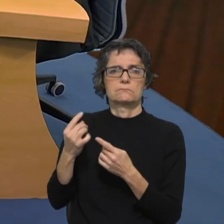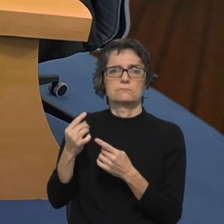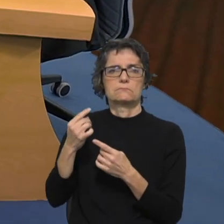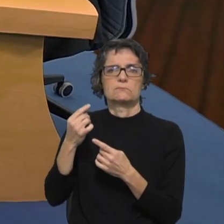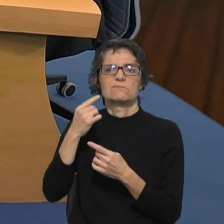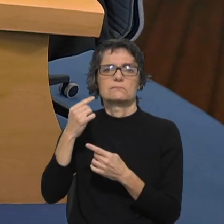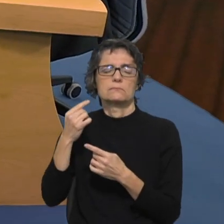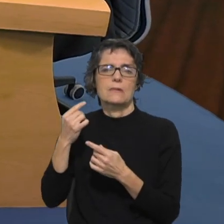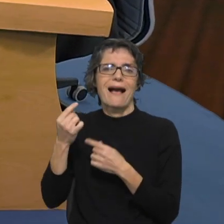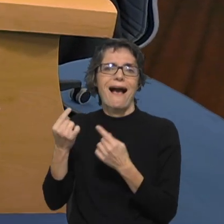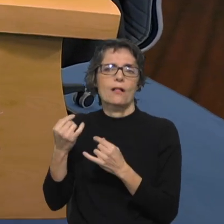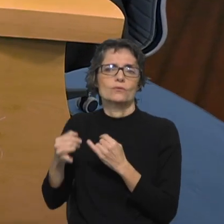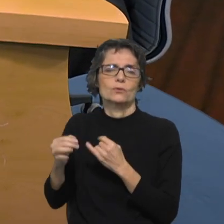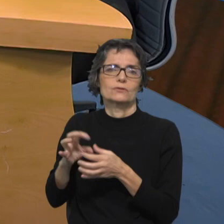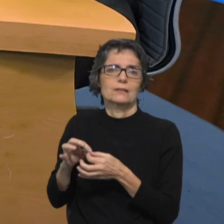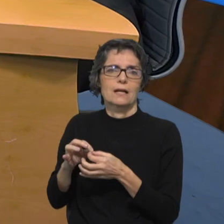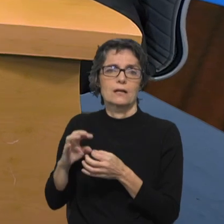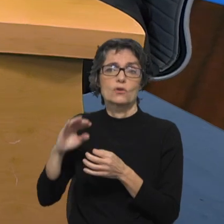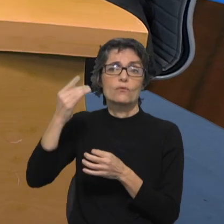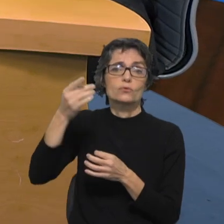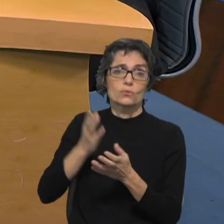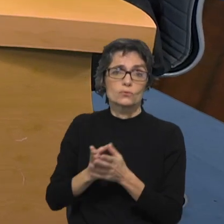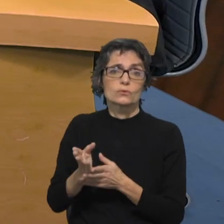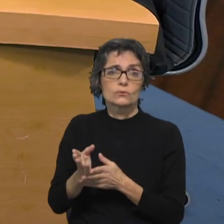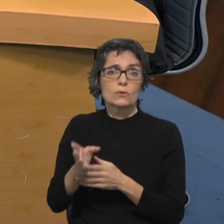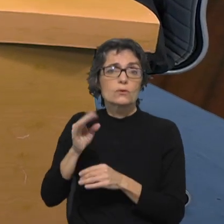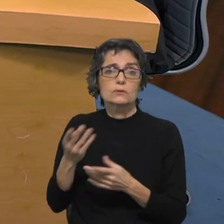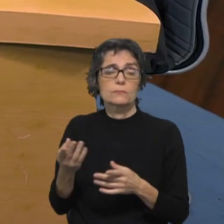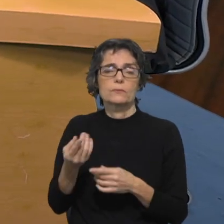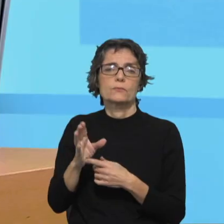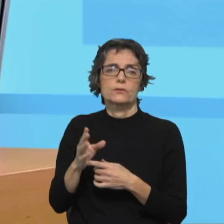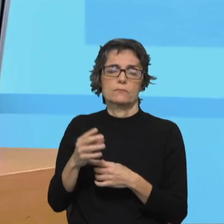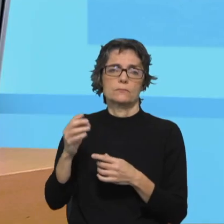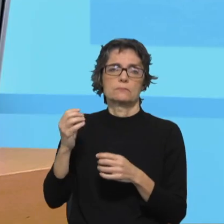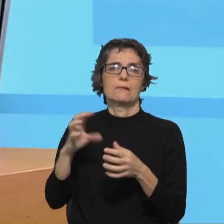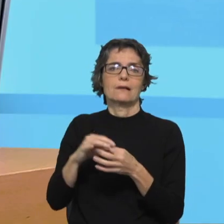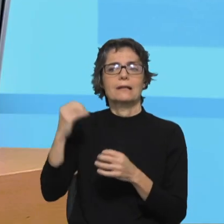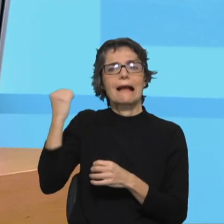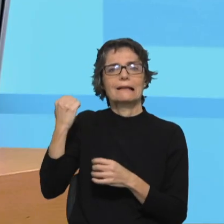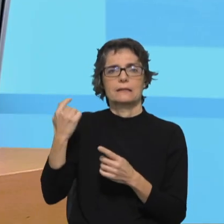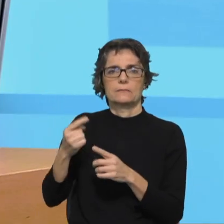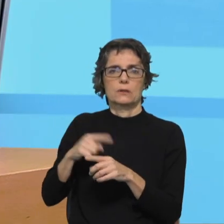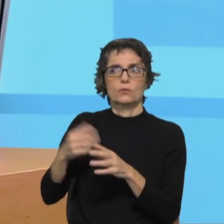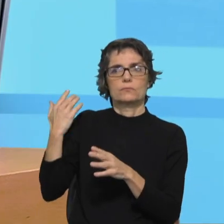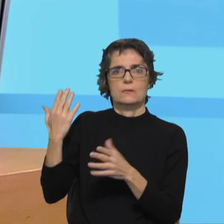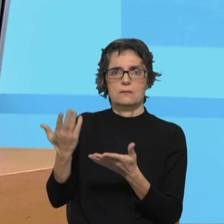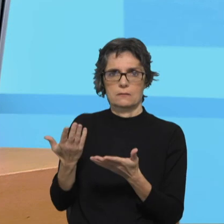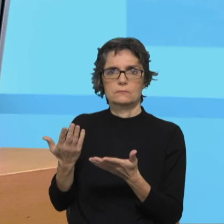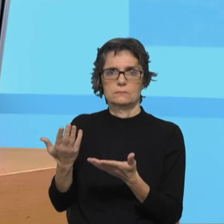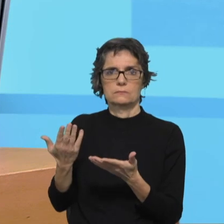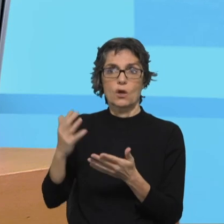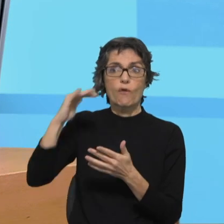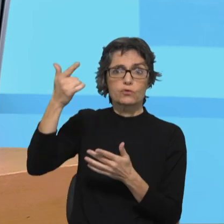se há uma perigosidade da prática de novos crimes em relação a pessoas condenadas pela prática de crimes. Também